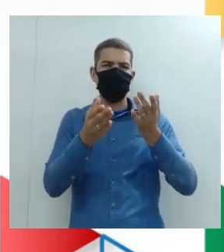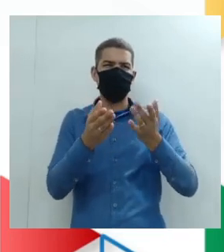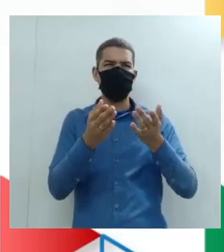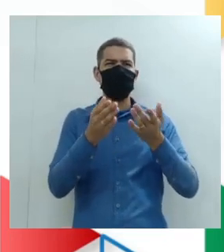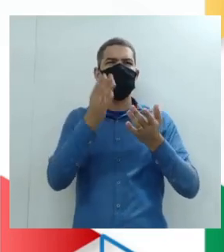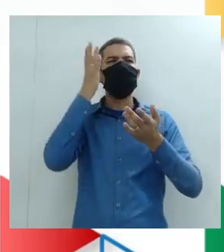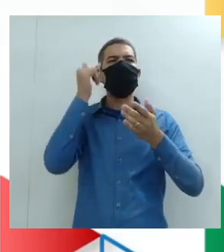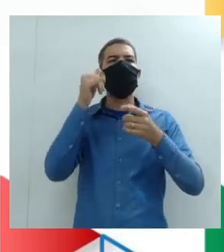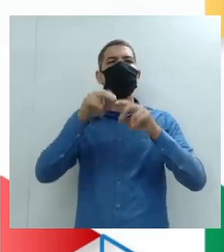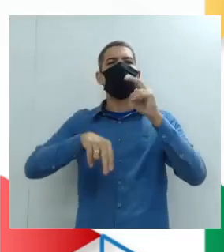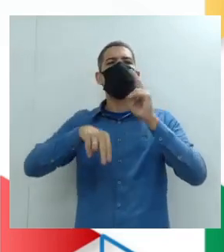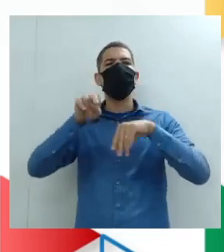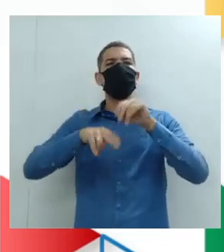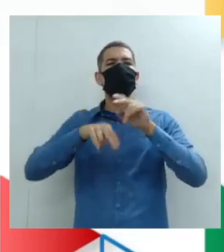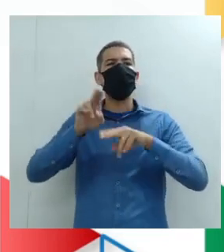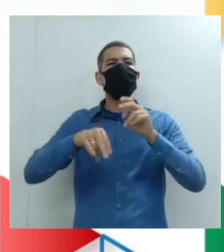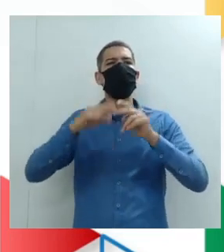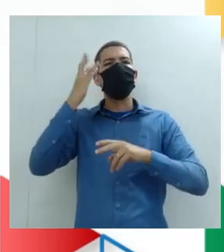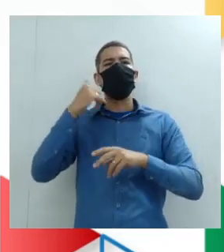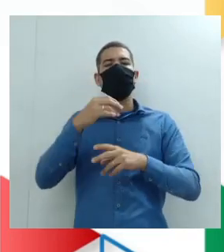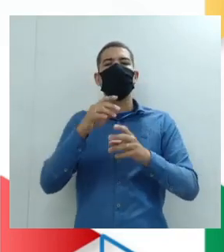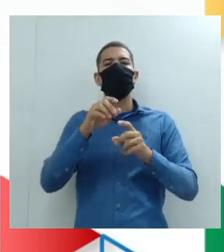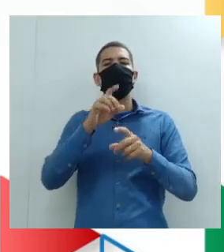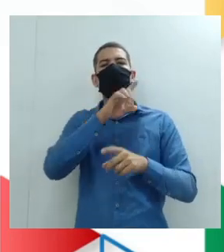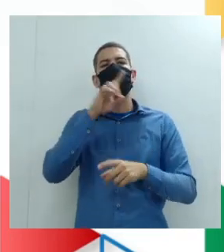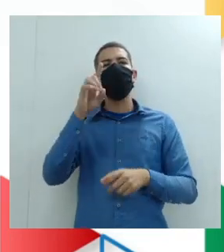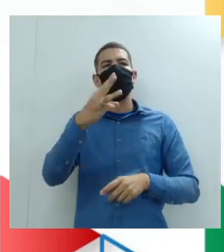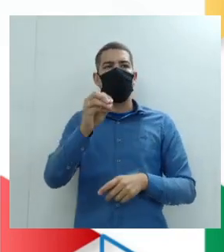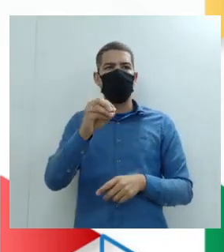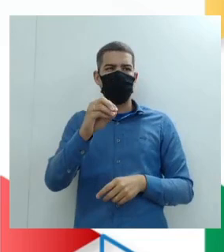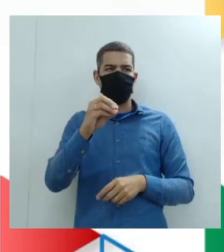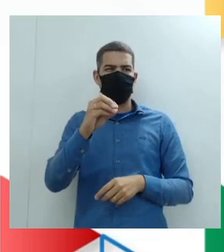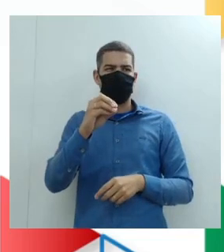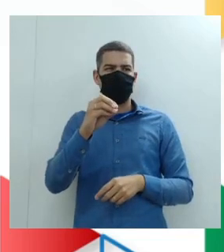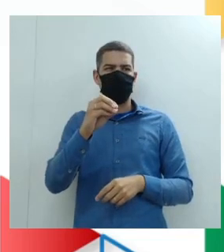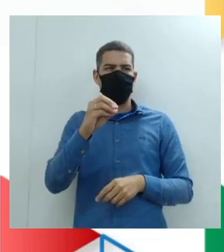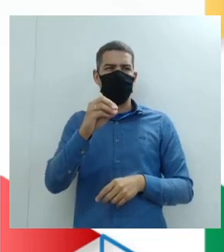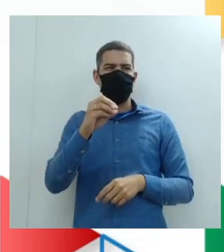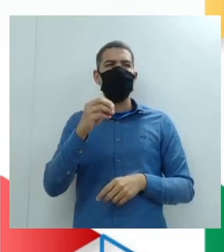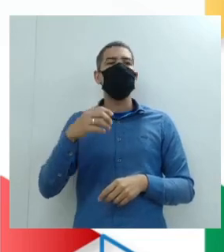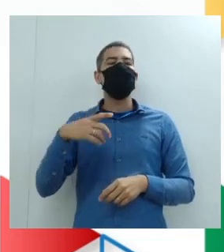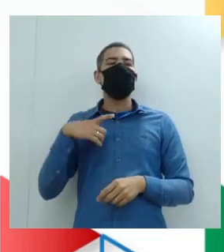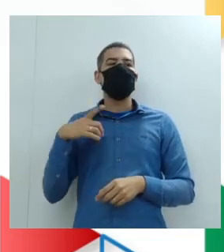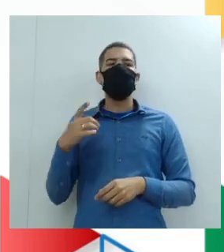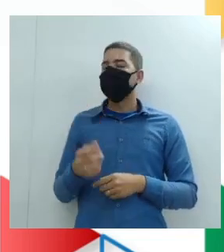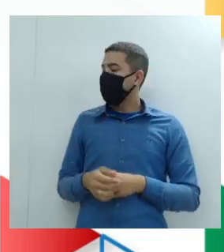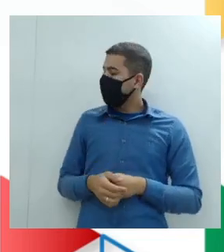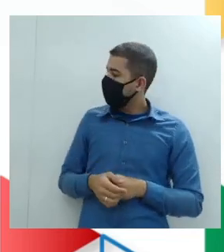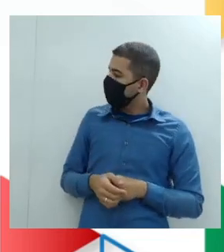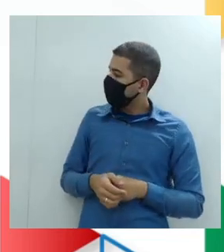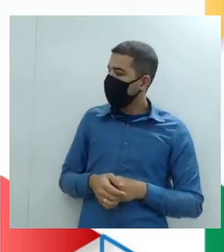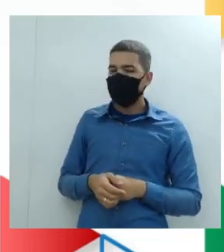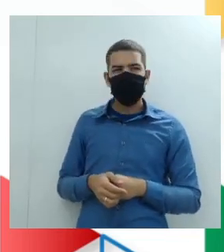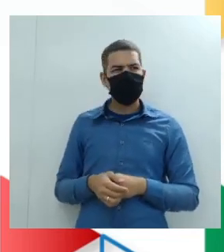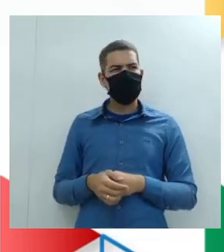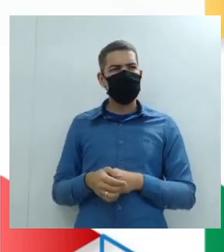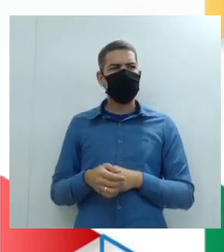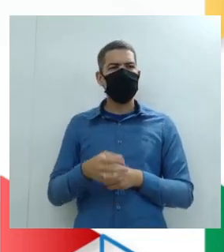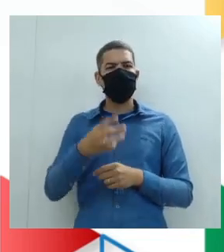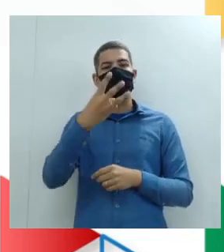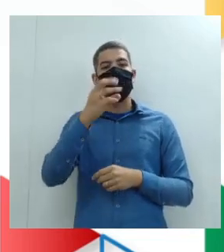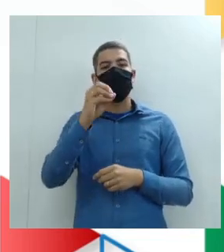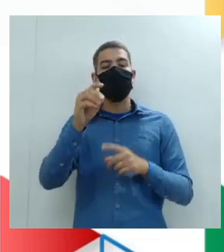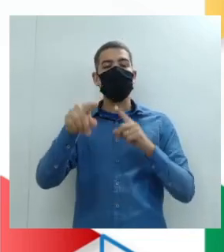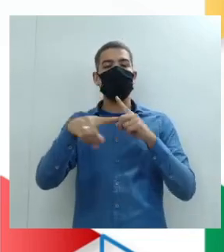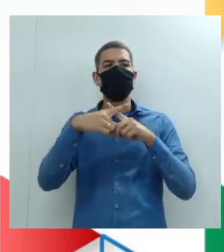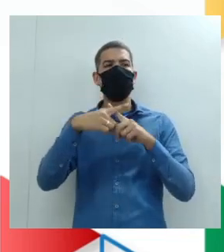em junho temos 30 dias, eu vou tirar 3/5 dele, ok? Então, 30 vezes 3/5. Se